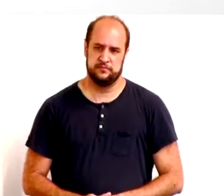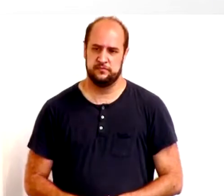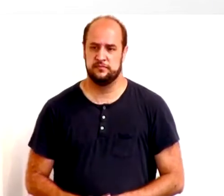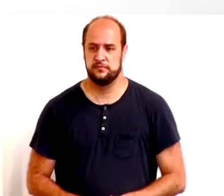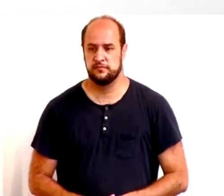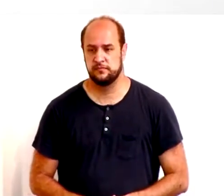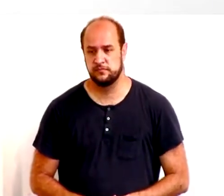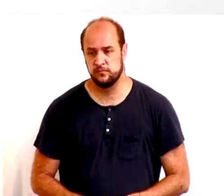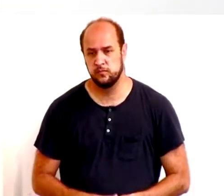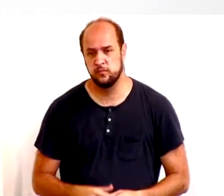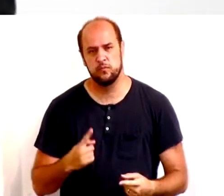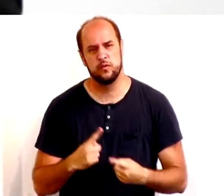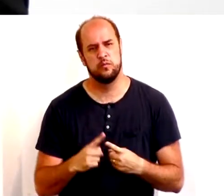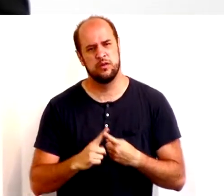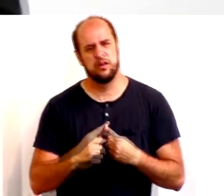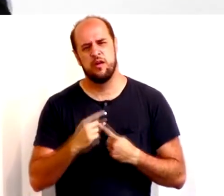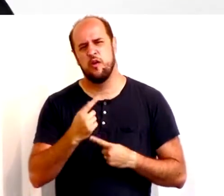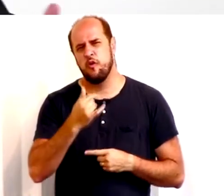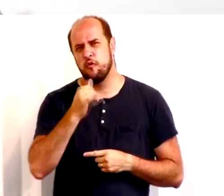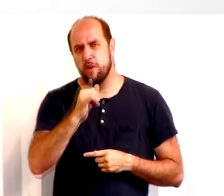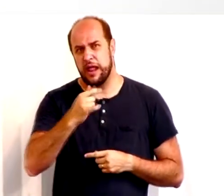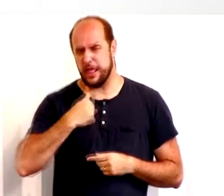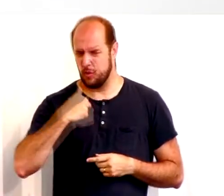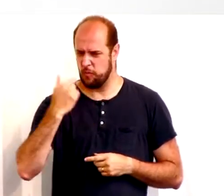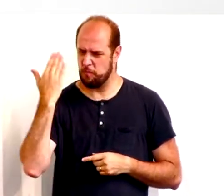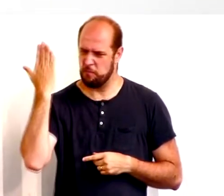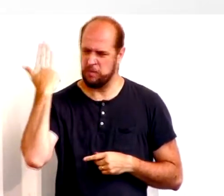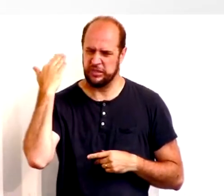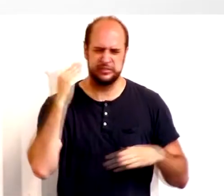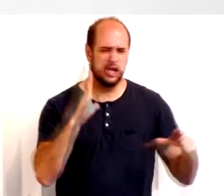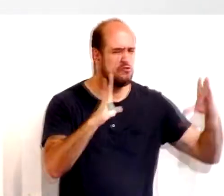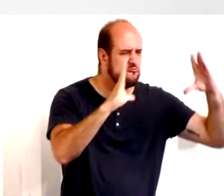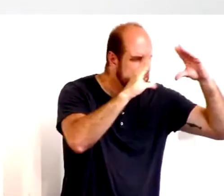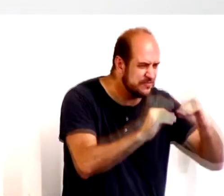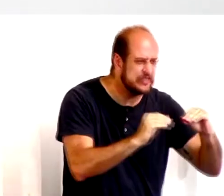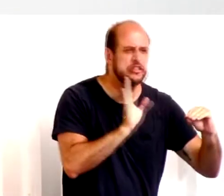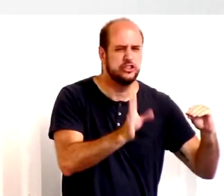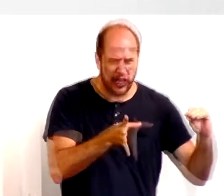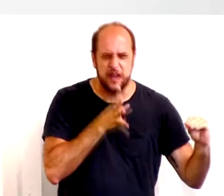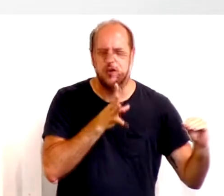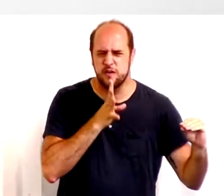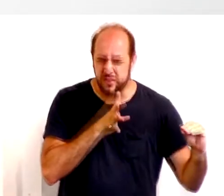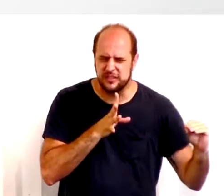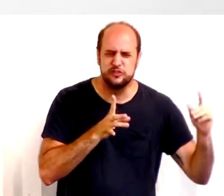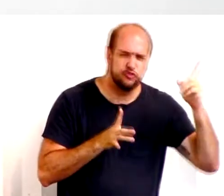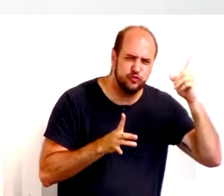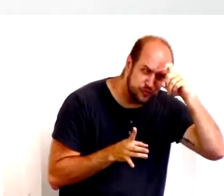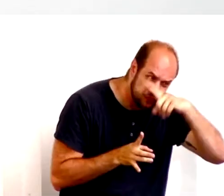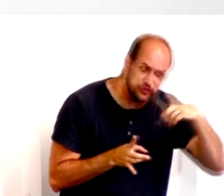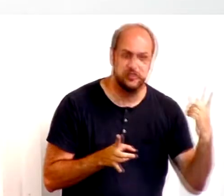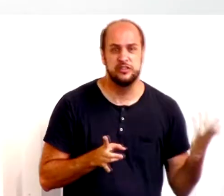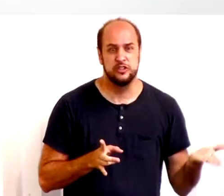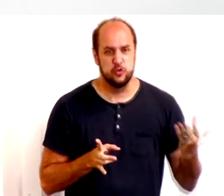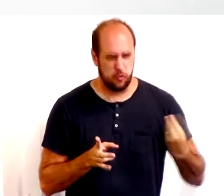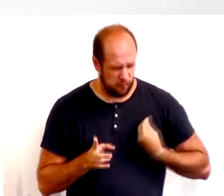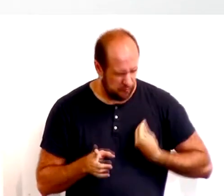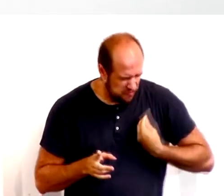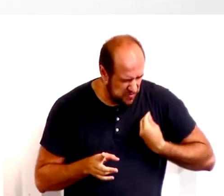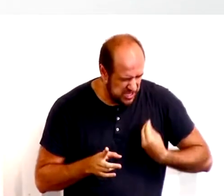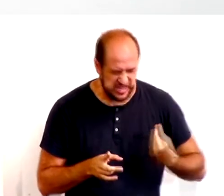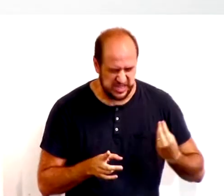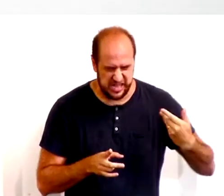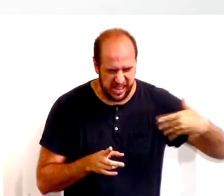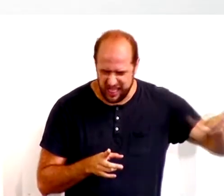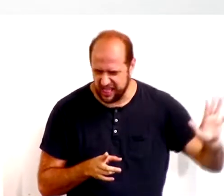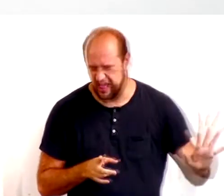Porque você pode dizer, eu estive nas trevas, eu sei o que é andar nas trevas, eu sei o que é a carne me dominar, eu sei o que é ser levado,